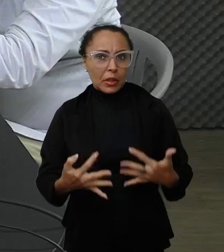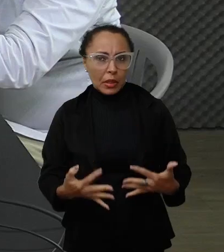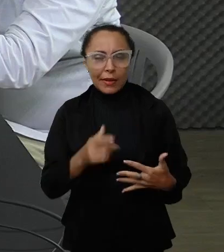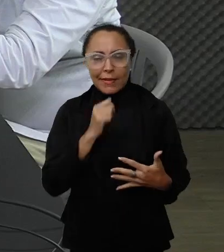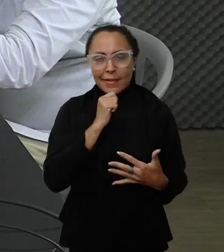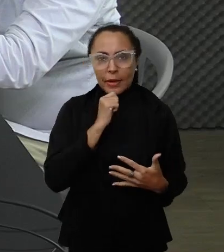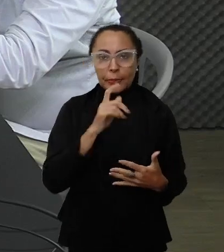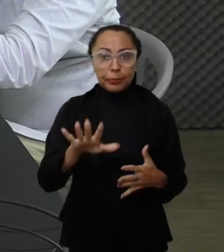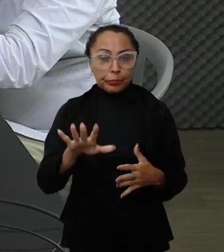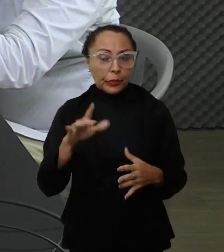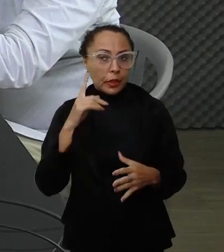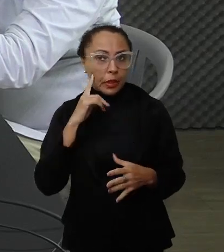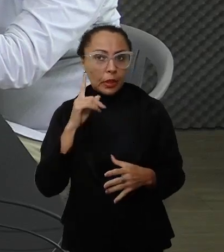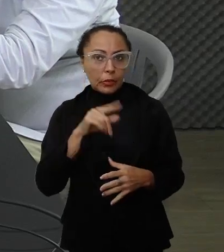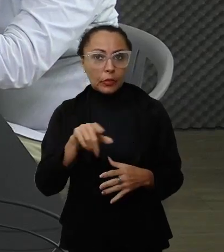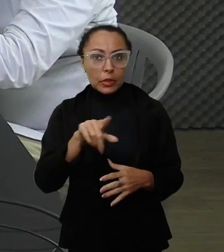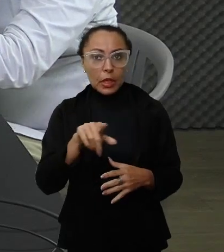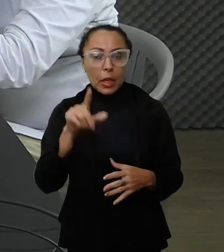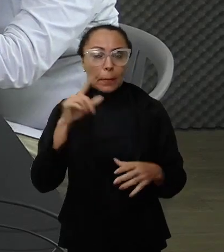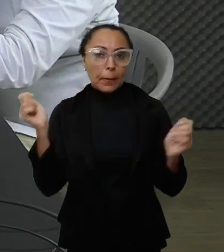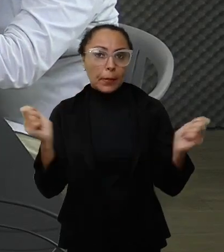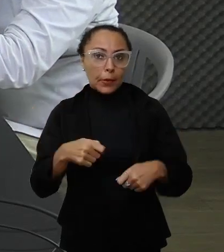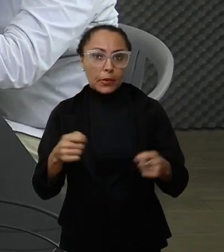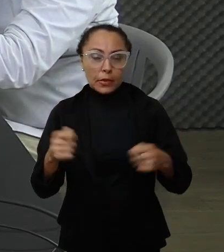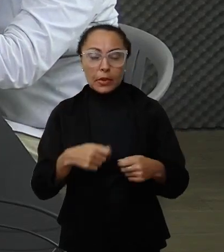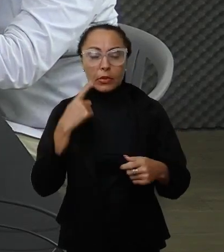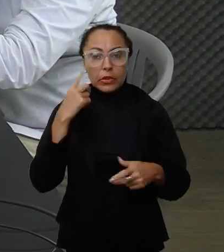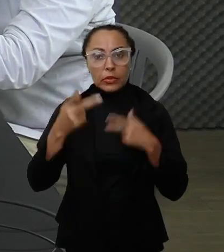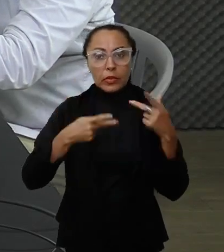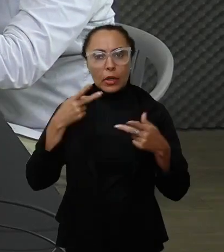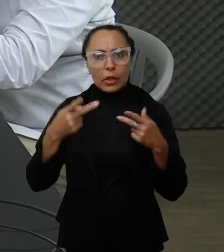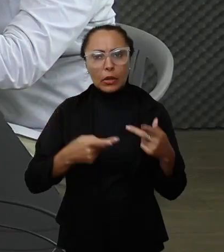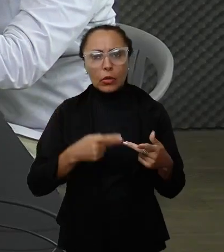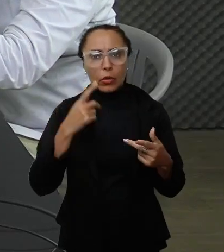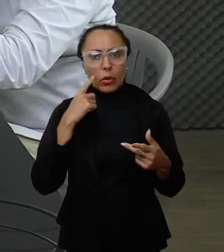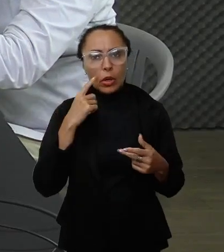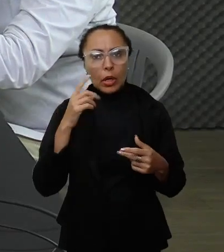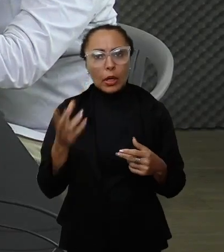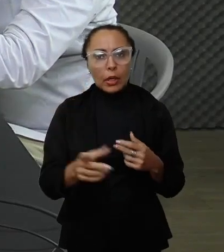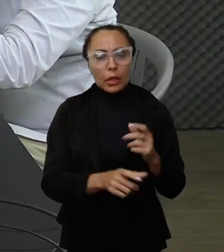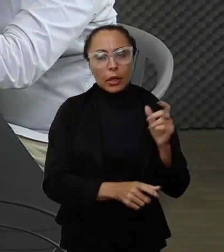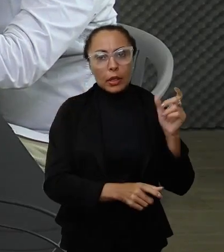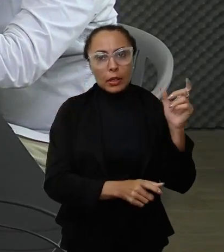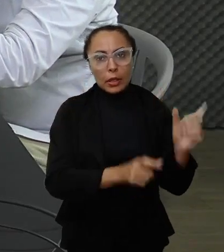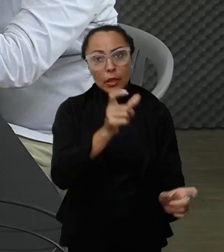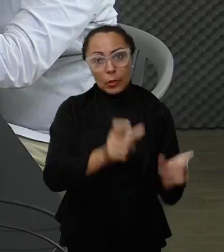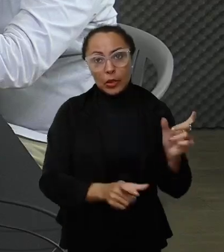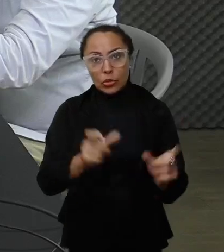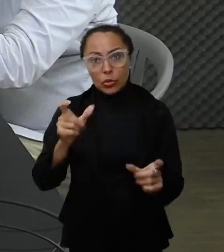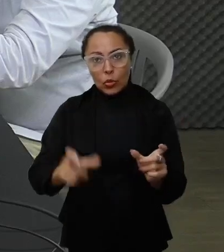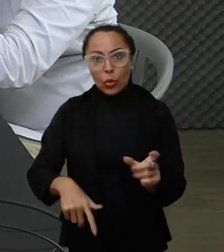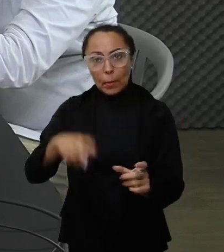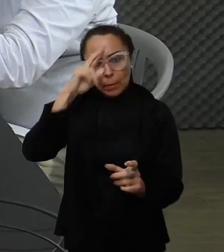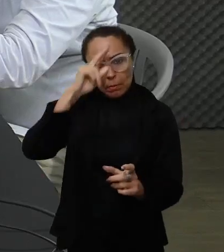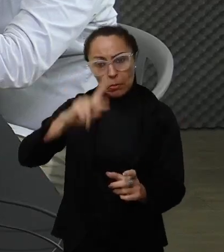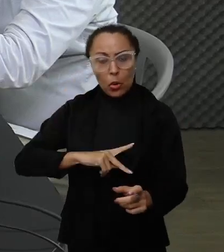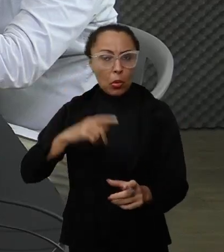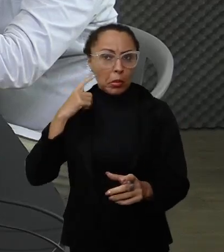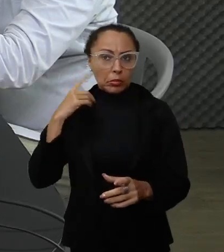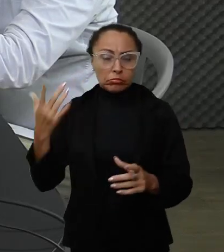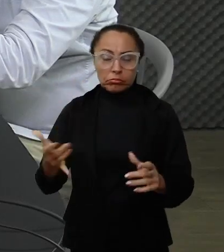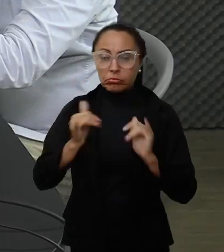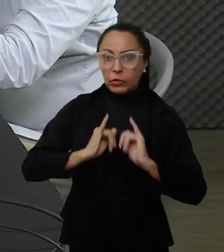que você dá tanta possibilidade, como a gente falou há pouco, cada pessoa agora é um repórter com sua rede social, Sim, né? Eu não sim, preciso